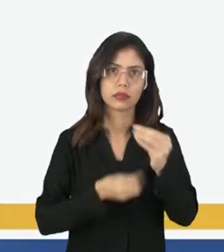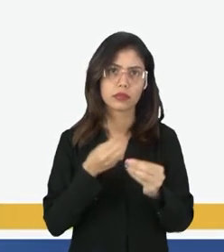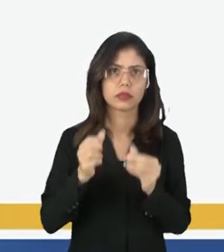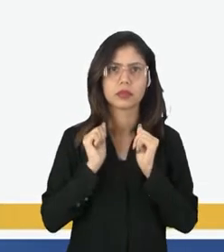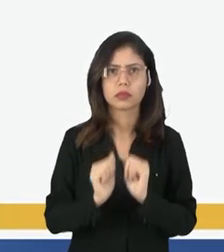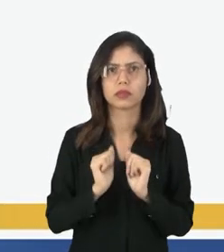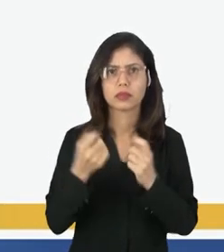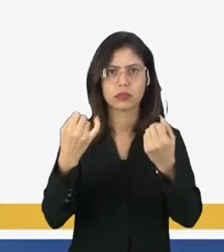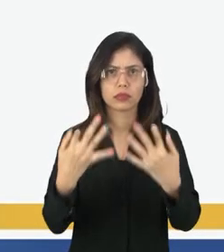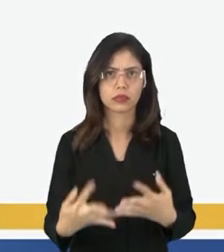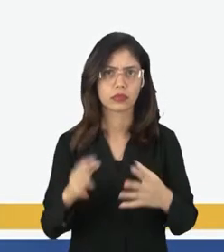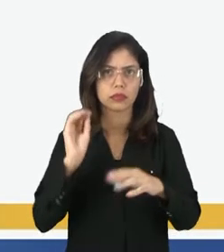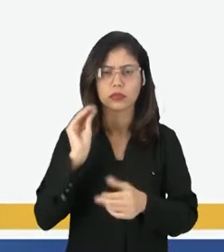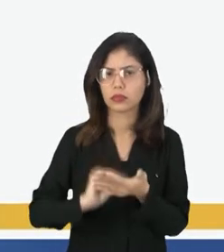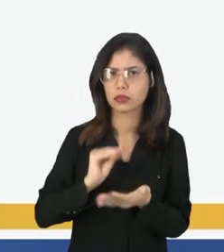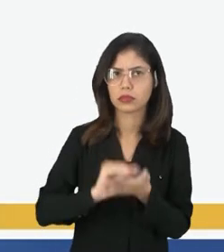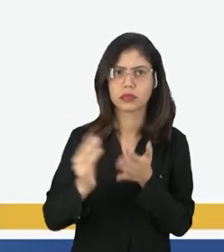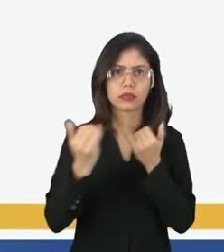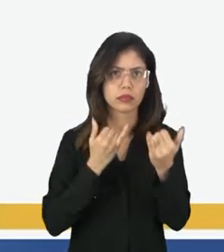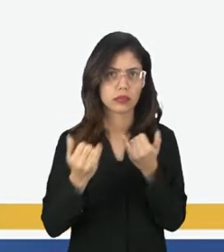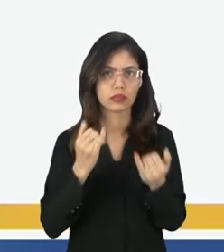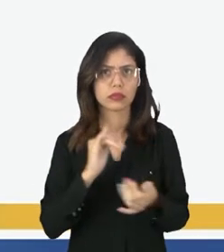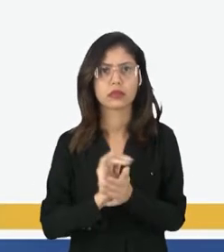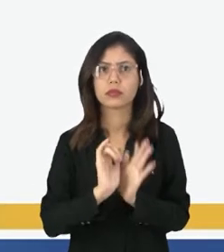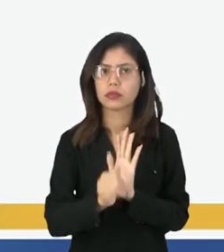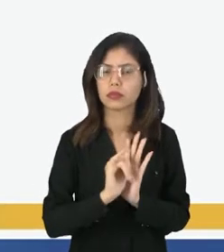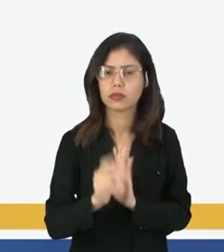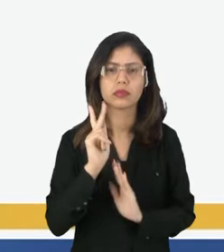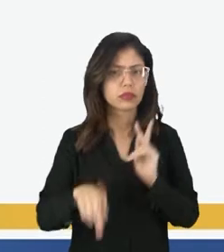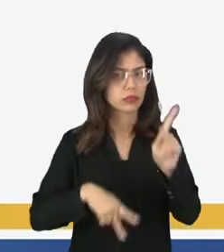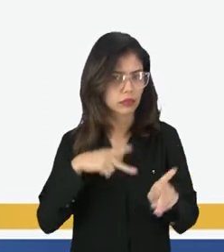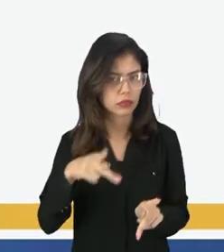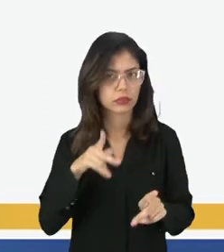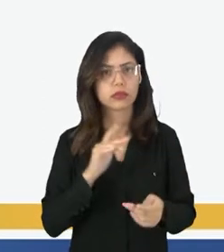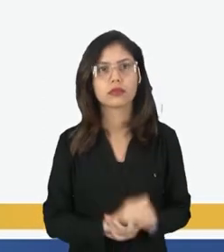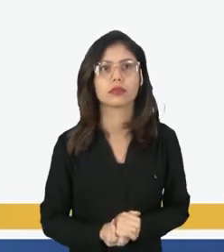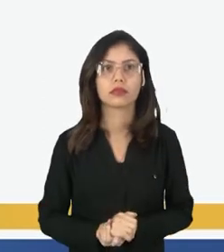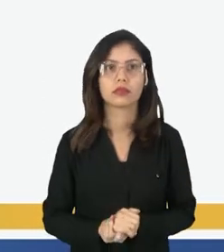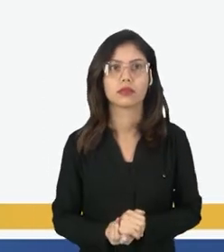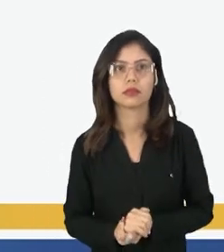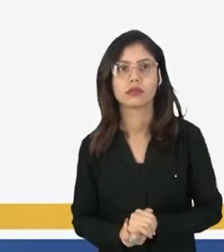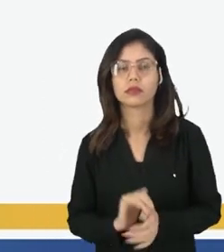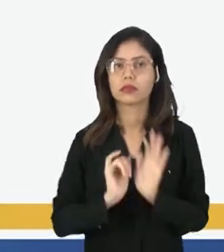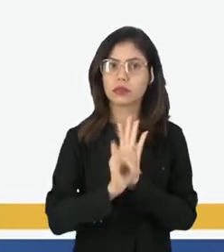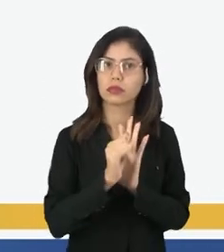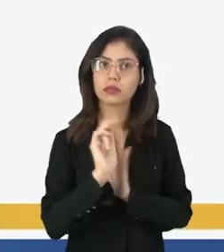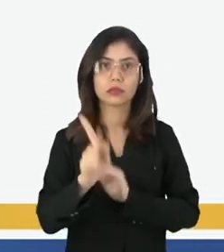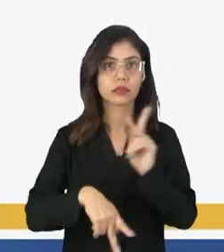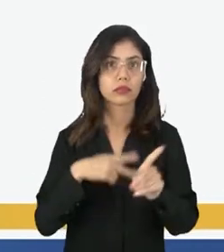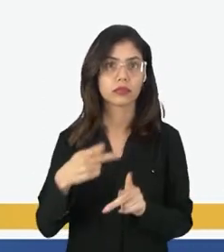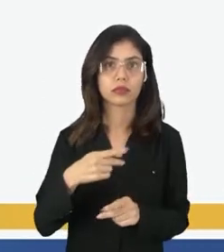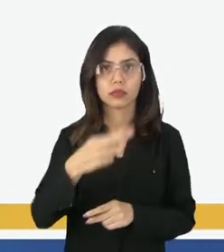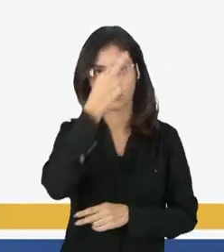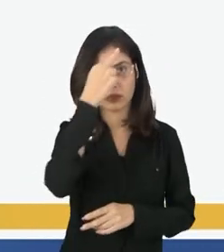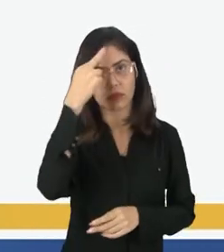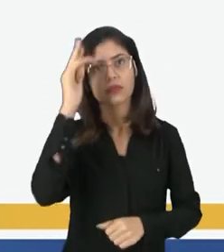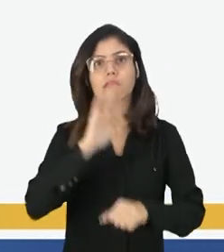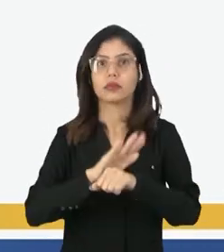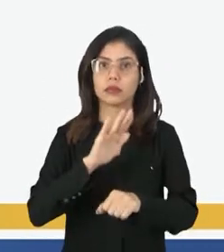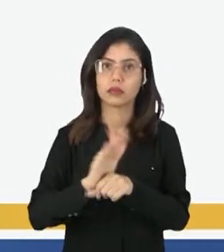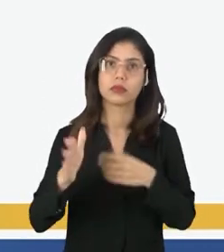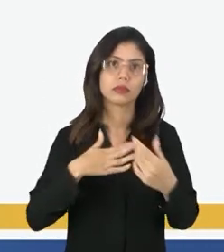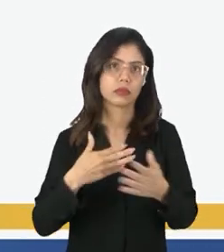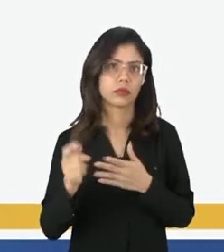como você poderia explicar a falta dessa informação não conto popular os contos populares são